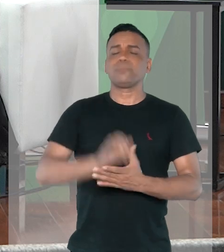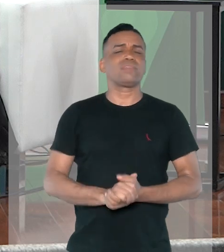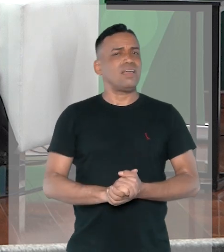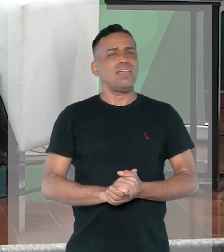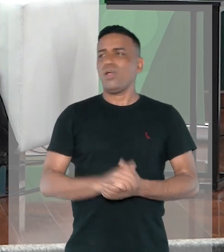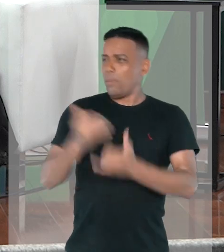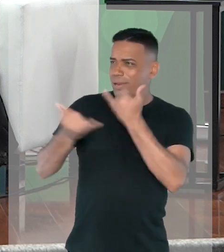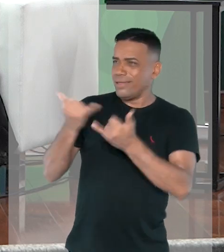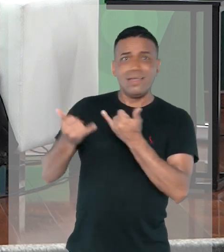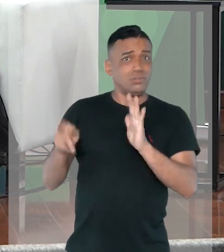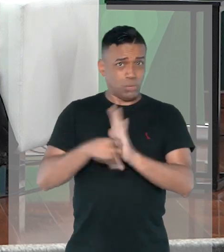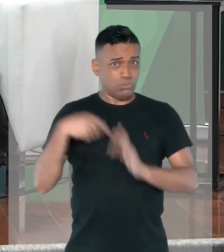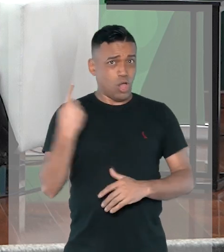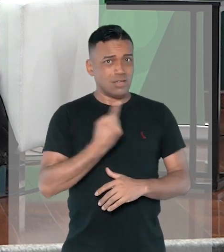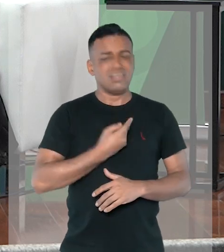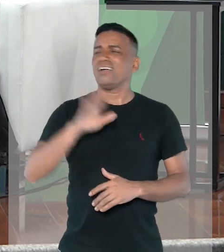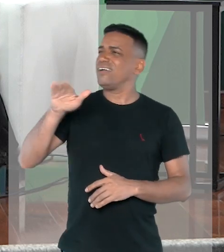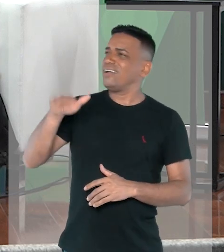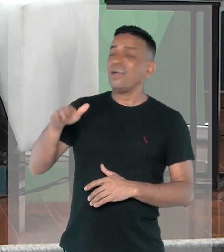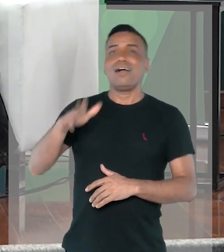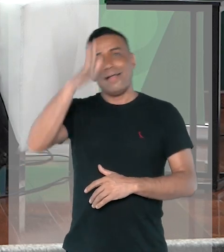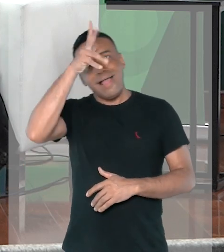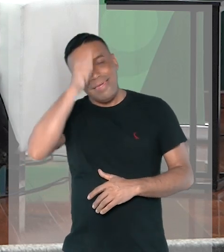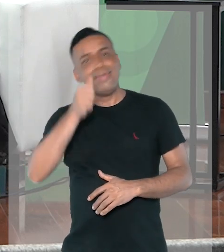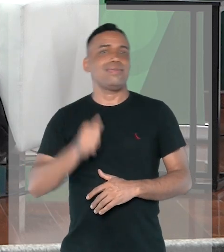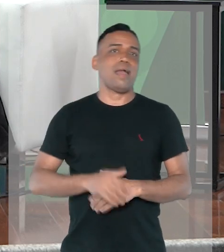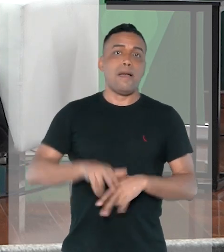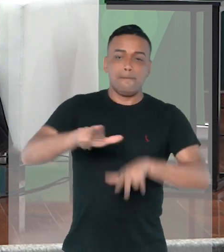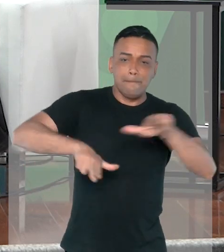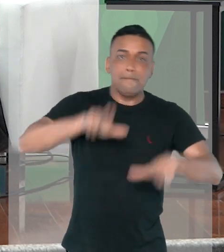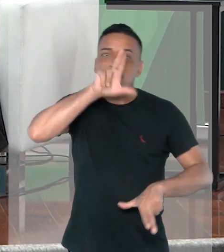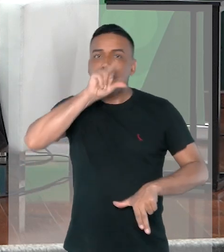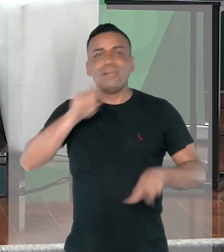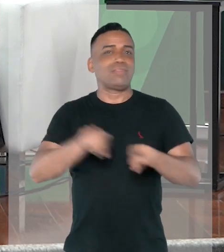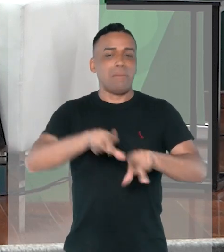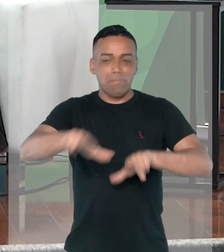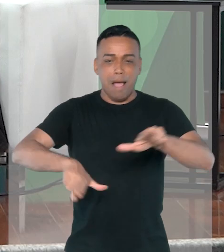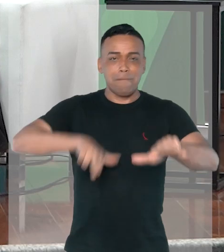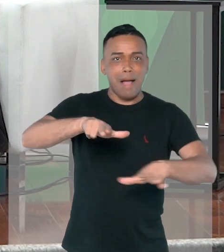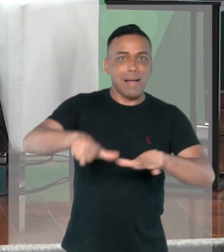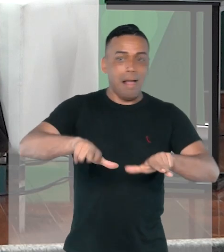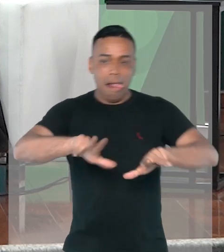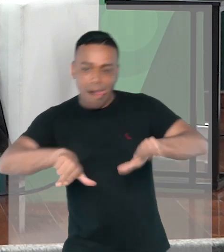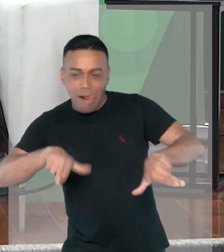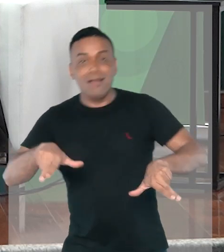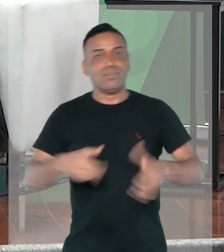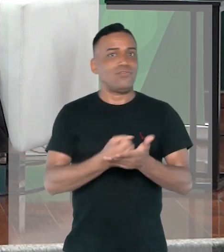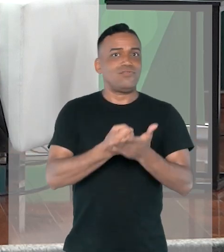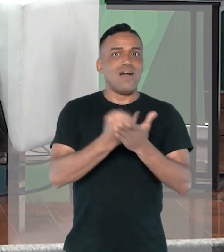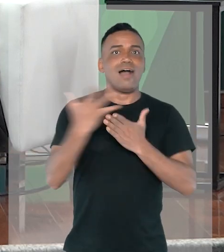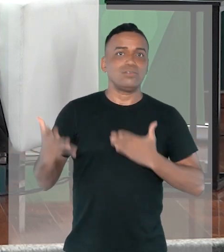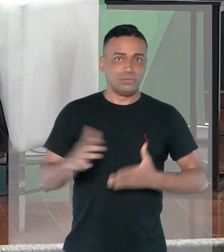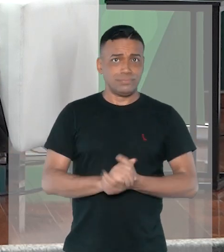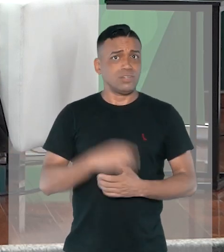filha, só os seres humanos são bípedes. Assim não, mãe. Galinha, pato, tudo é bípede também. Tem uma porção de bípedes no mundo, né? Mas